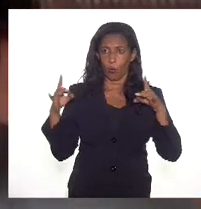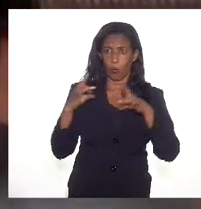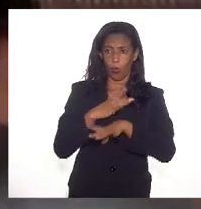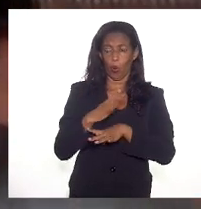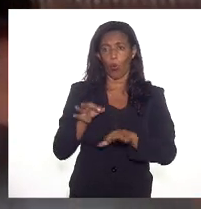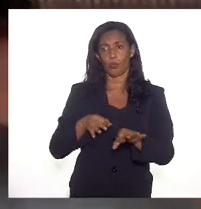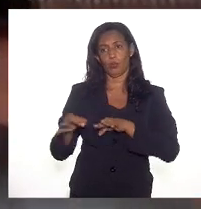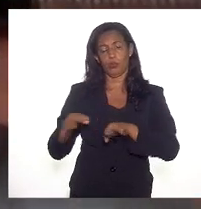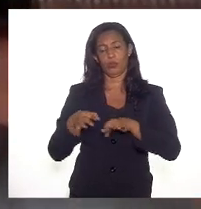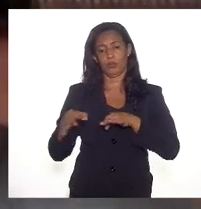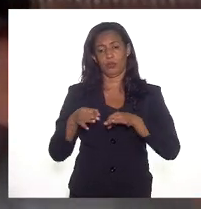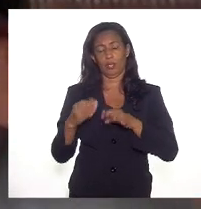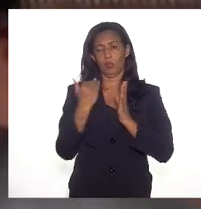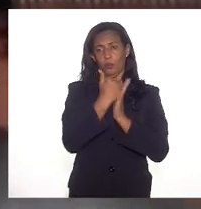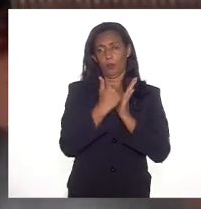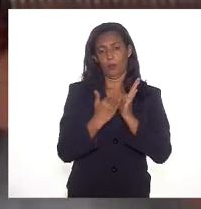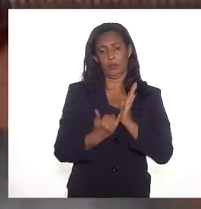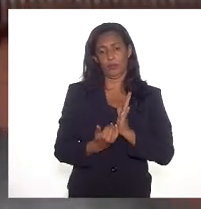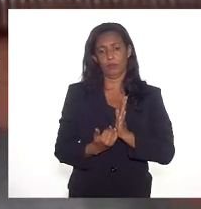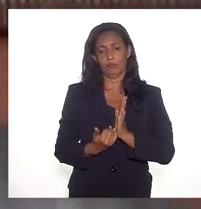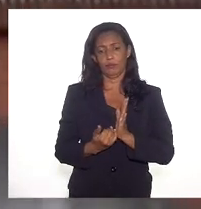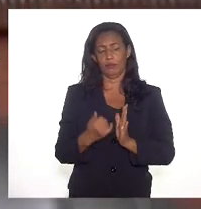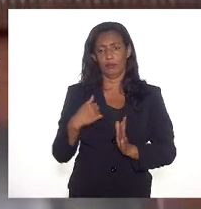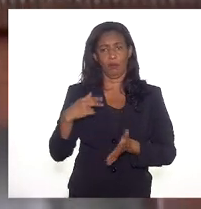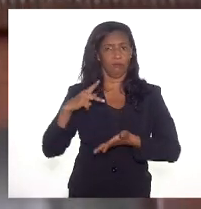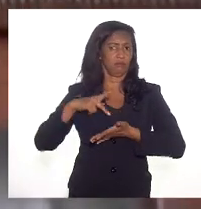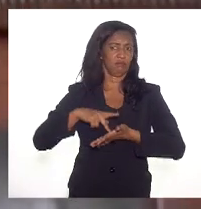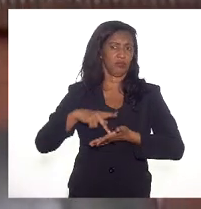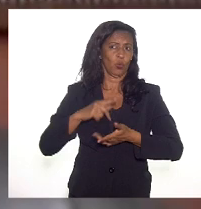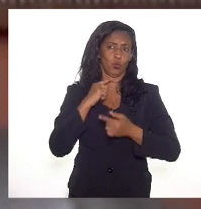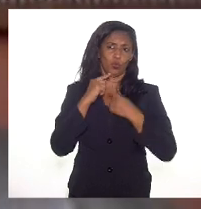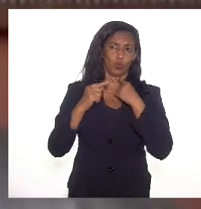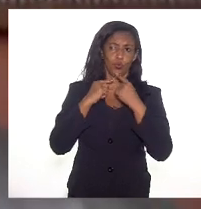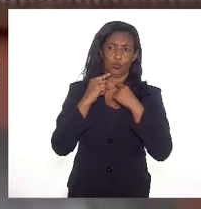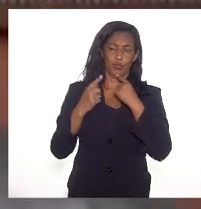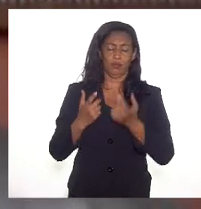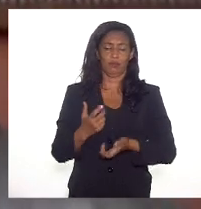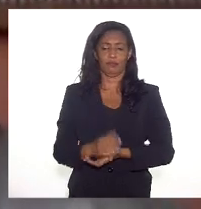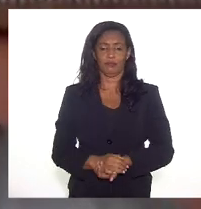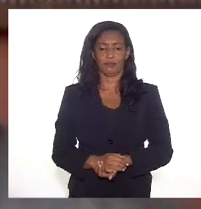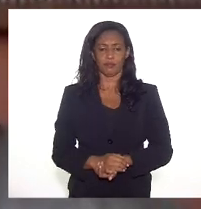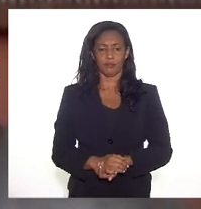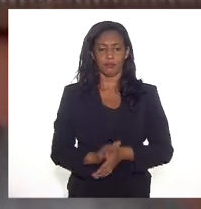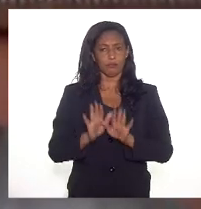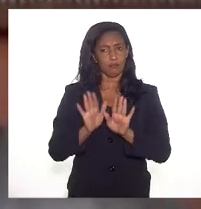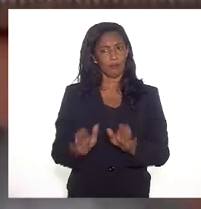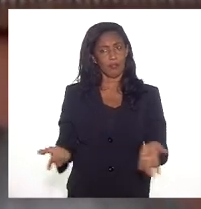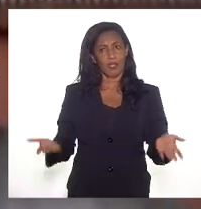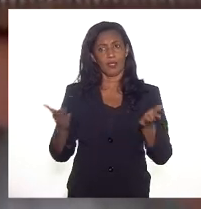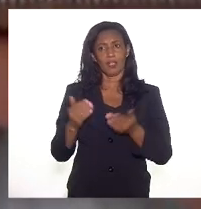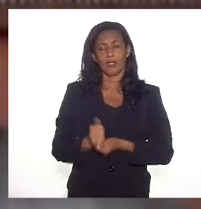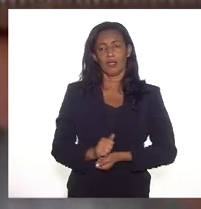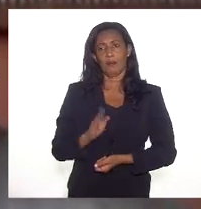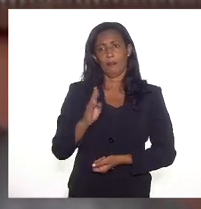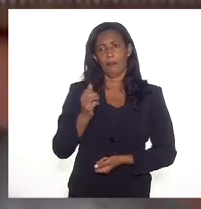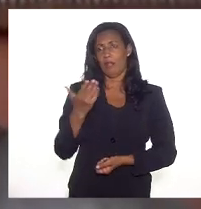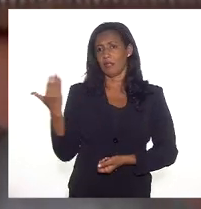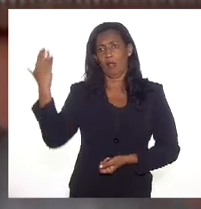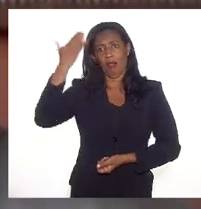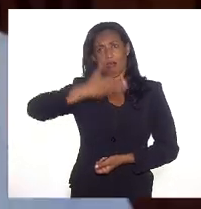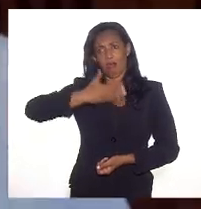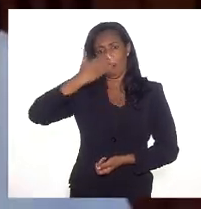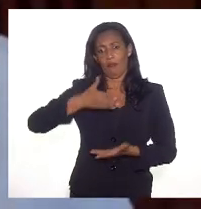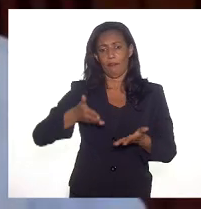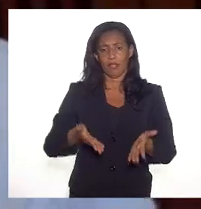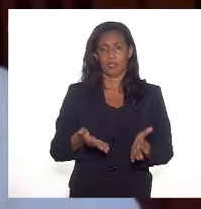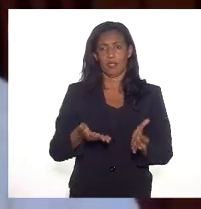o projeto, o programa, então eu realmente fiquei numa dúvida muito grande. Uma pena que o deputado Bacelar não esteja aqui para... Então,